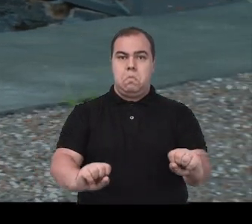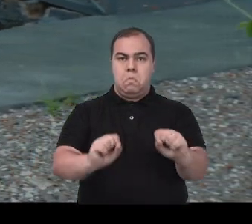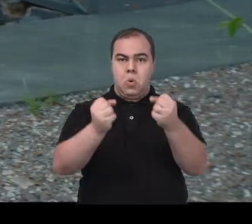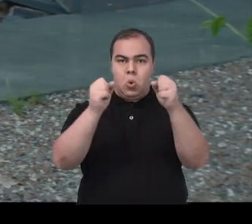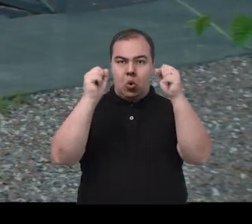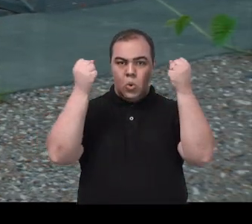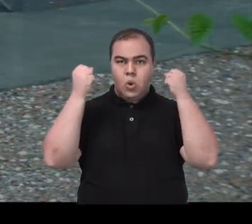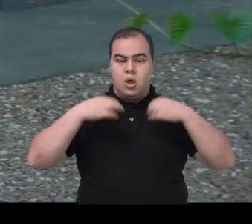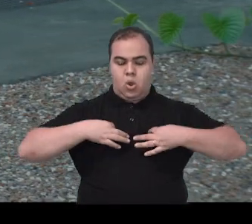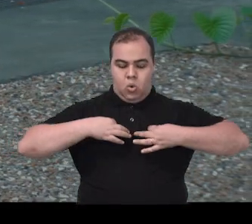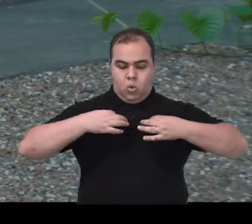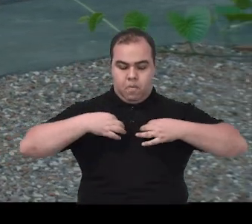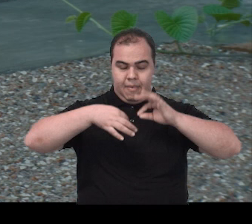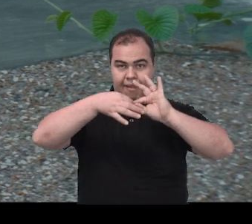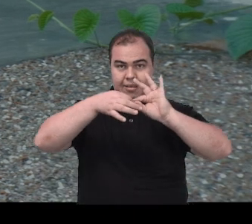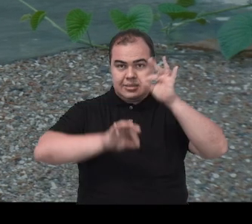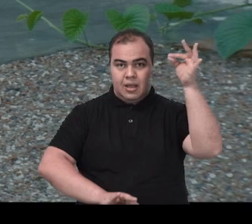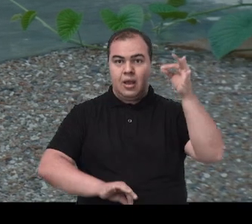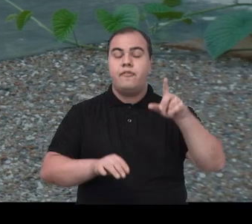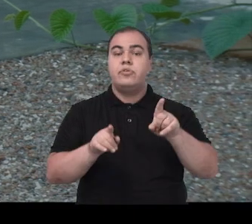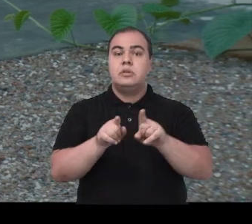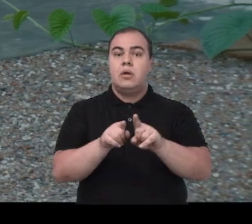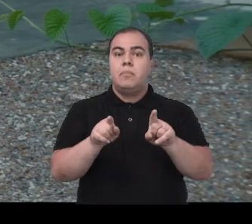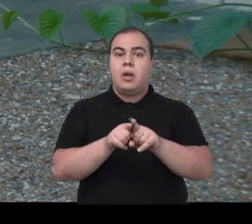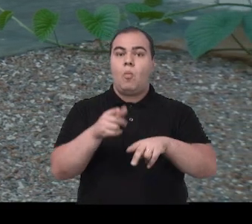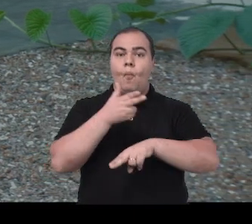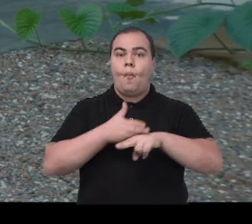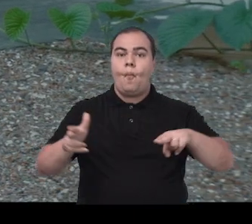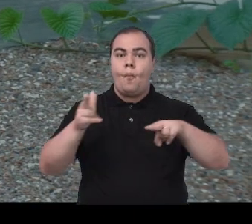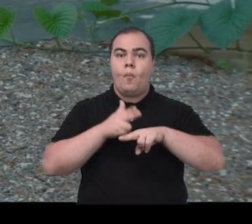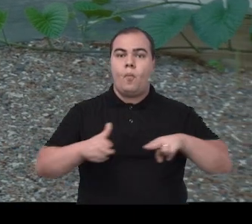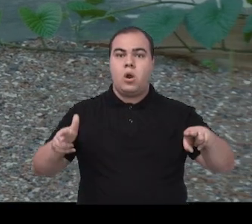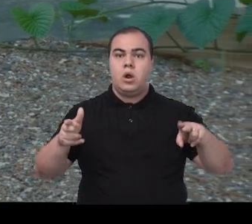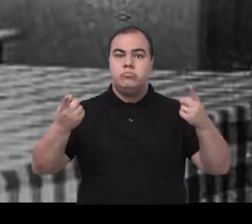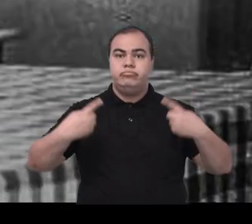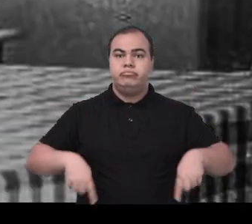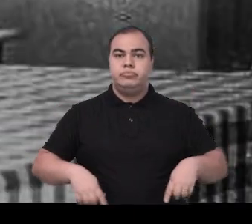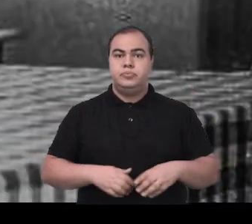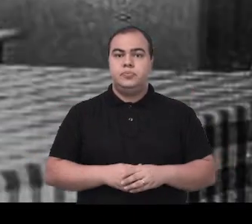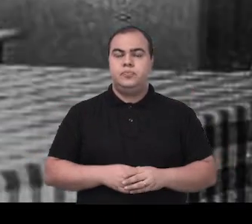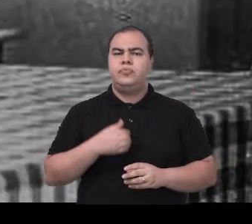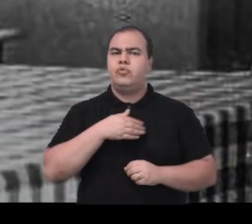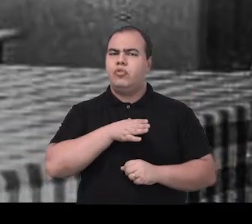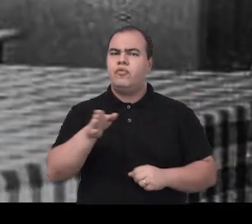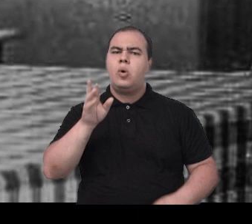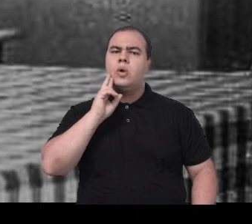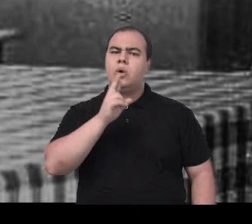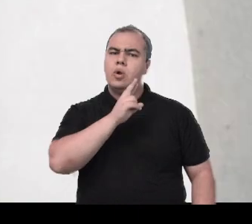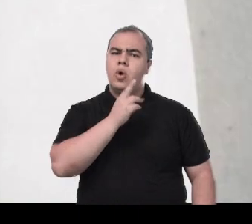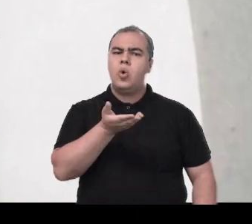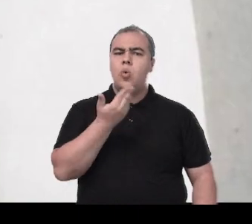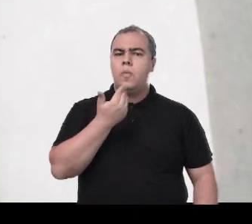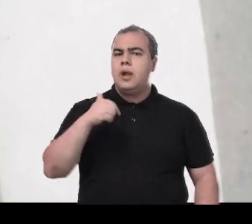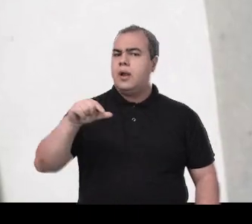surto, tirava a roupa, rasgava e ficava sem roupa. Fui ver o restaurante, a comida era